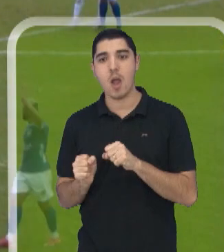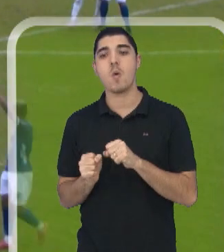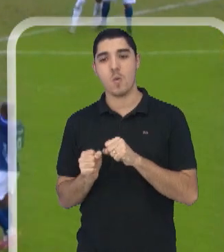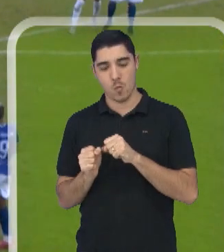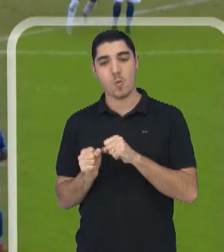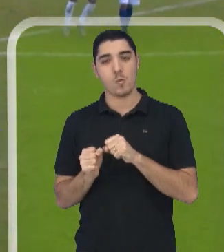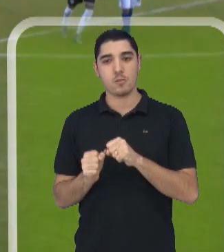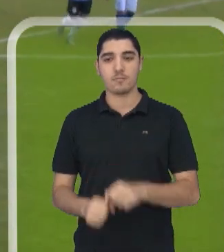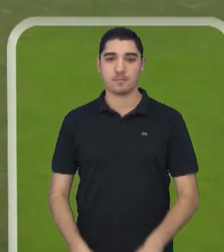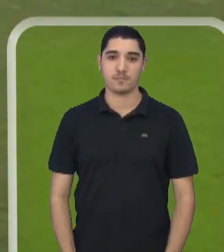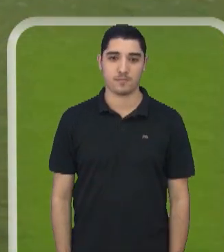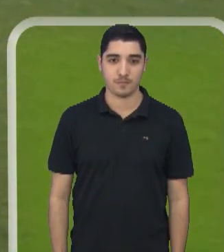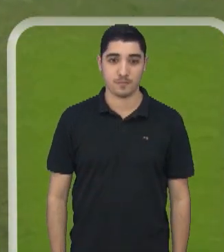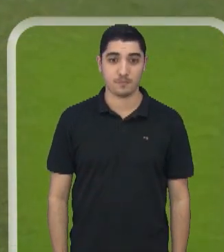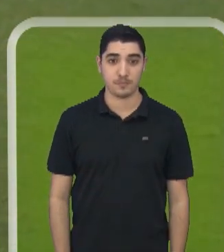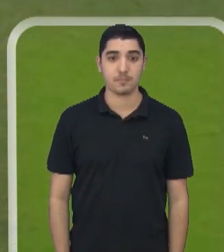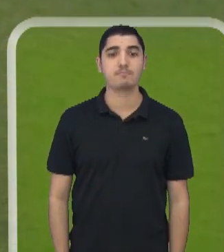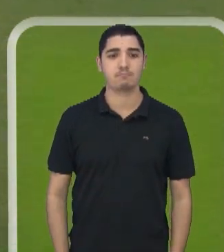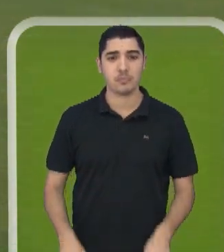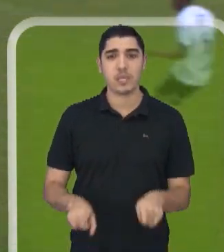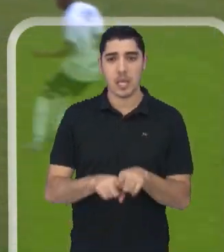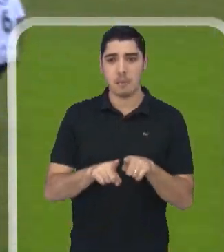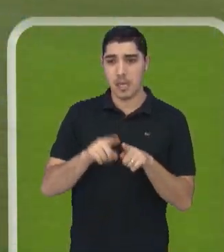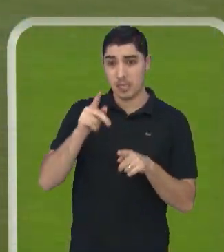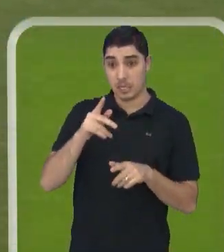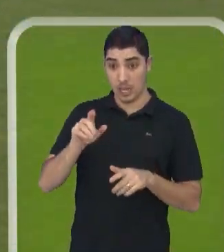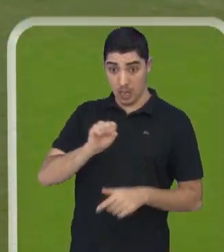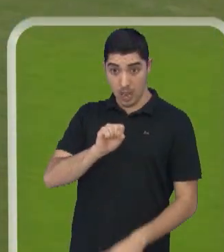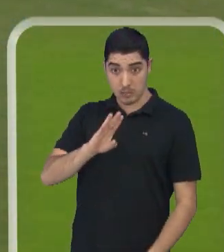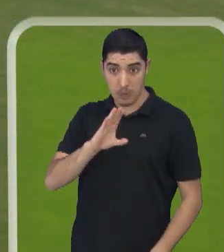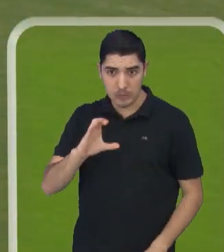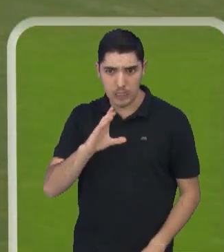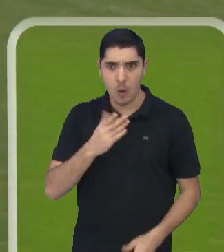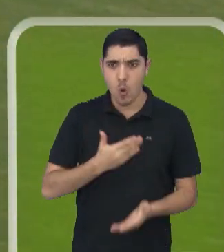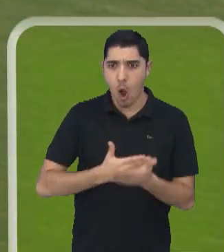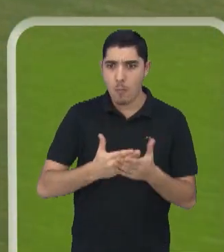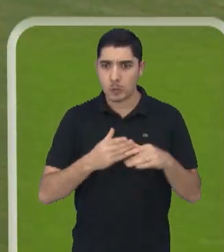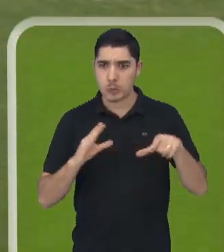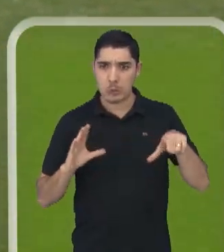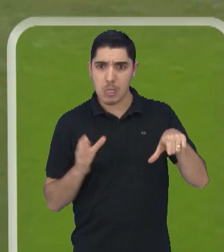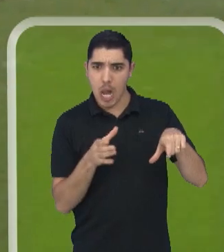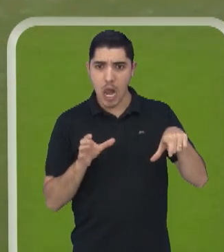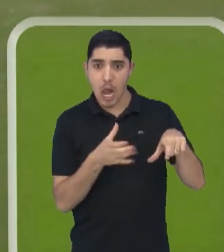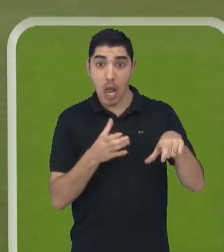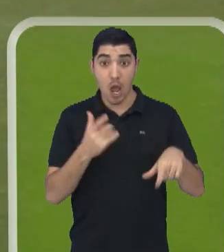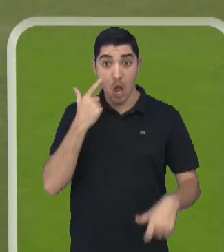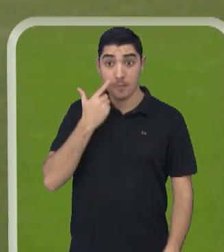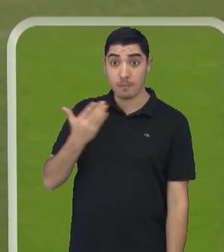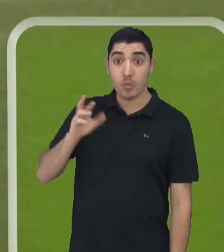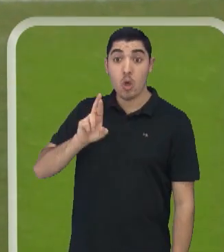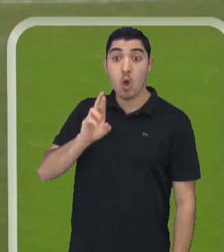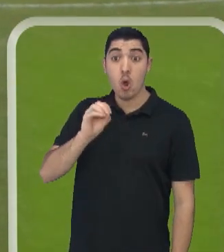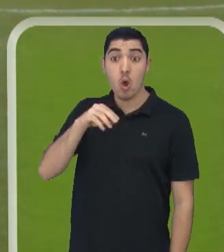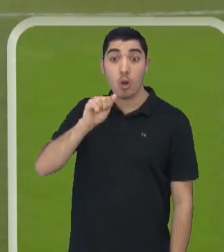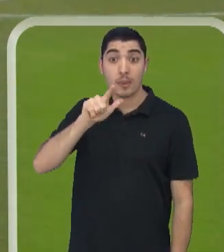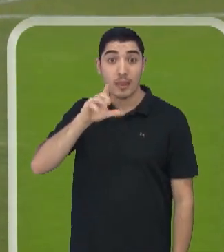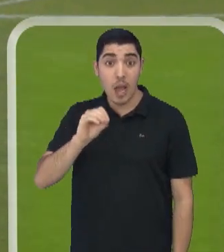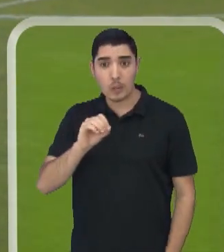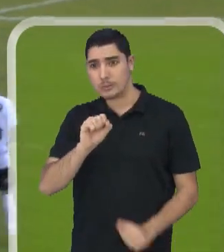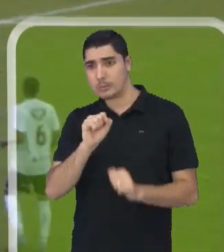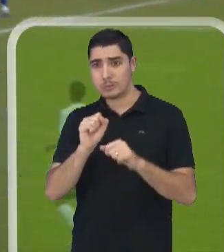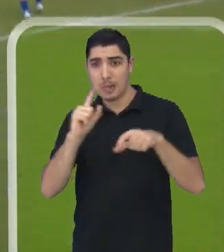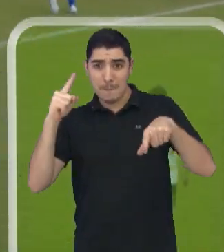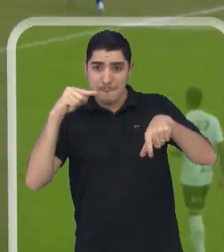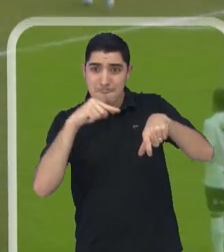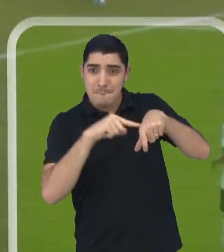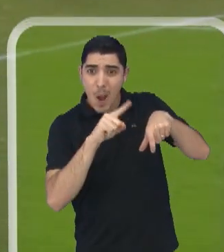goleiro joseense. E a pressão dos visitantes aumentava, tanto que até o pequenino Ronaldo ganhou no alto e cabeceou na